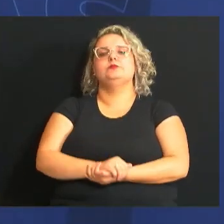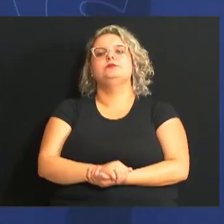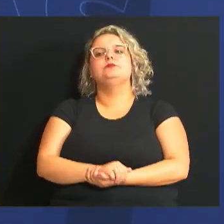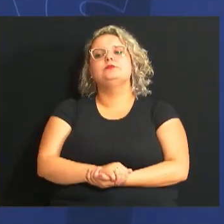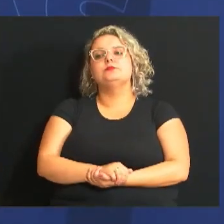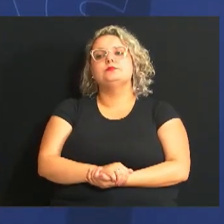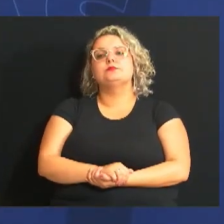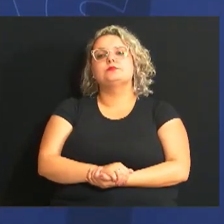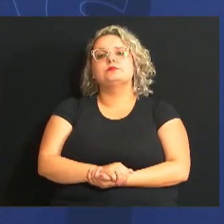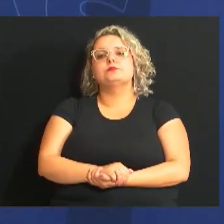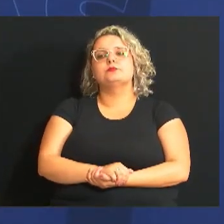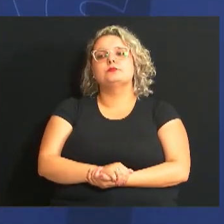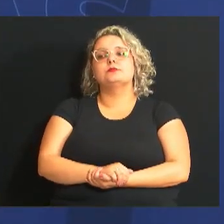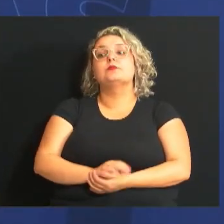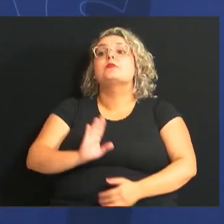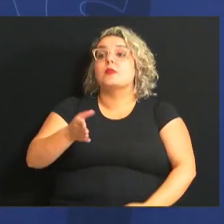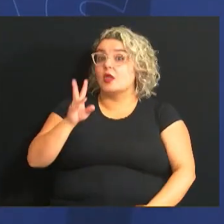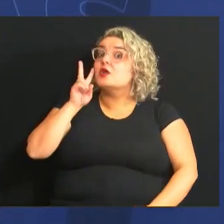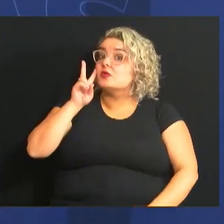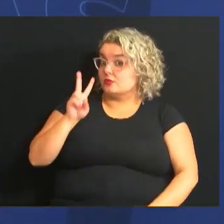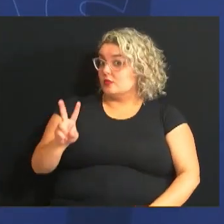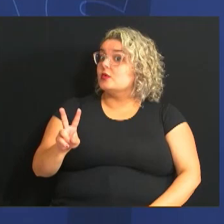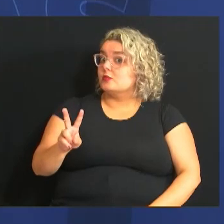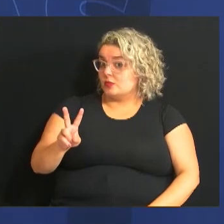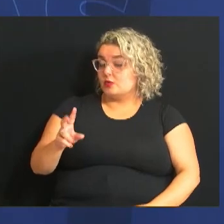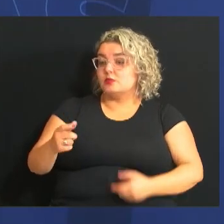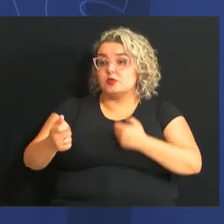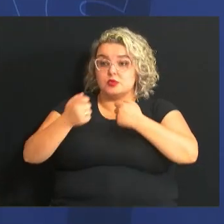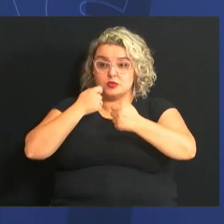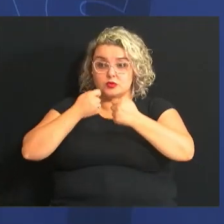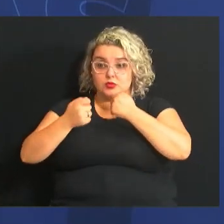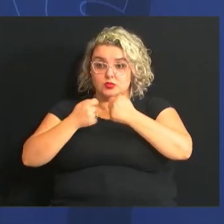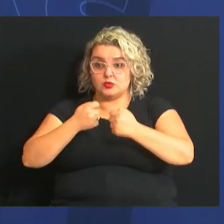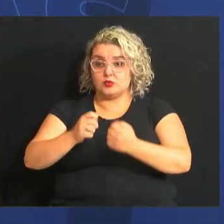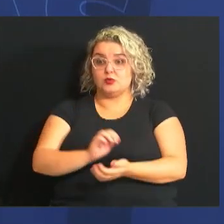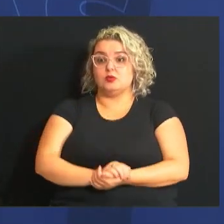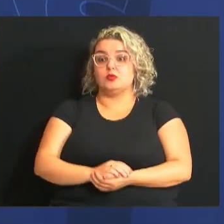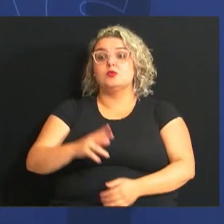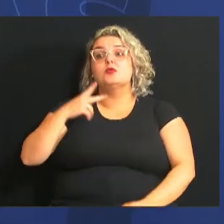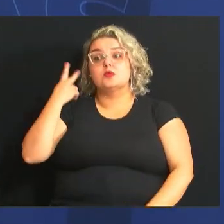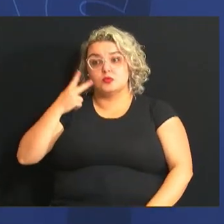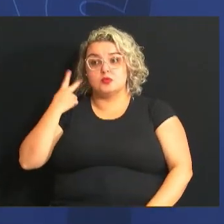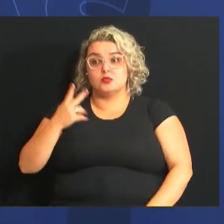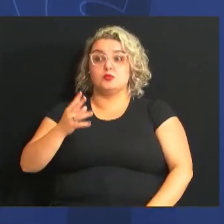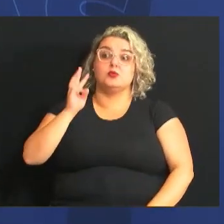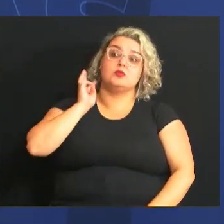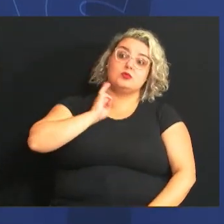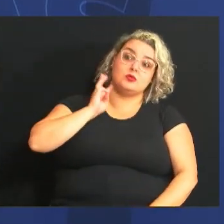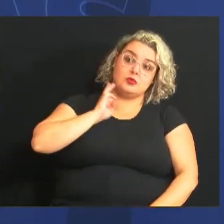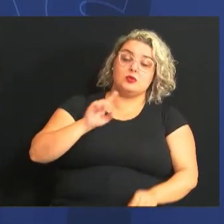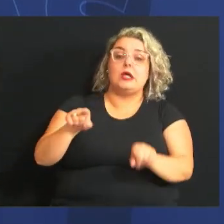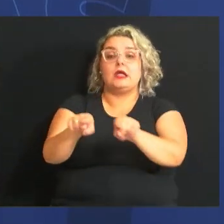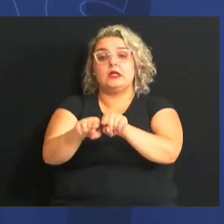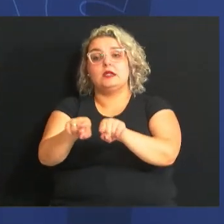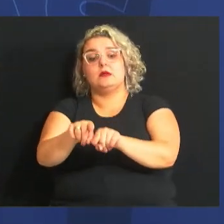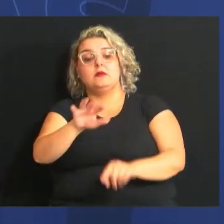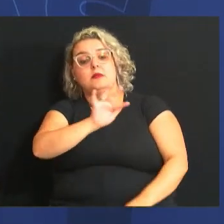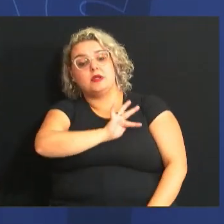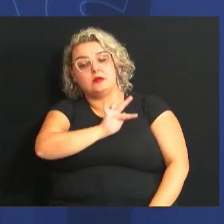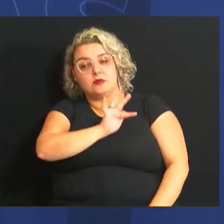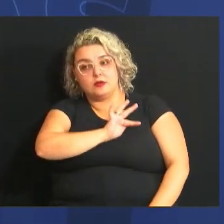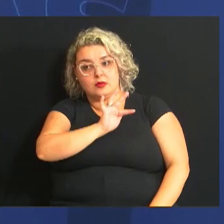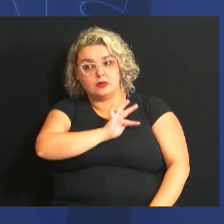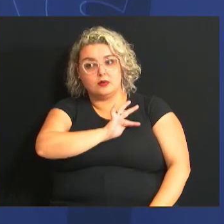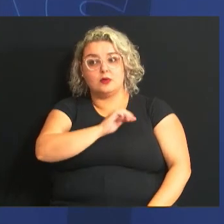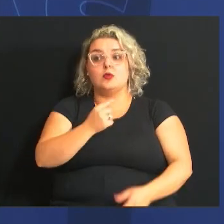Já conferimos então, né, as reportagens com os vereadores Cecílio Santos e Fernando Mendes, com as